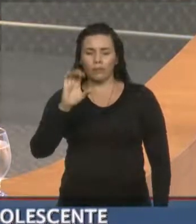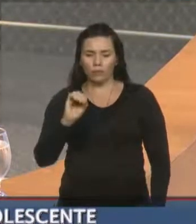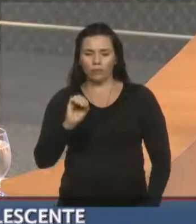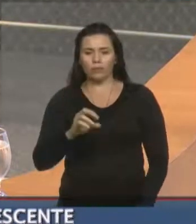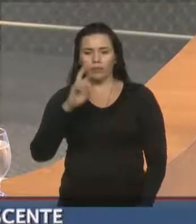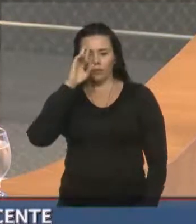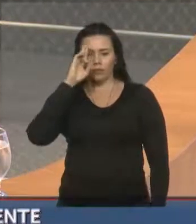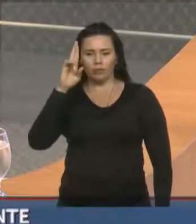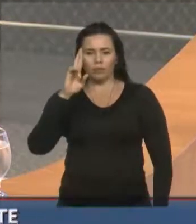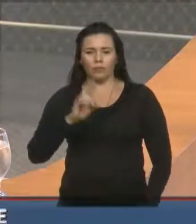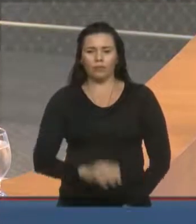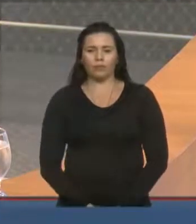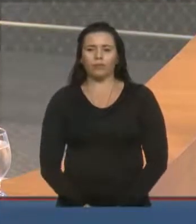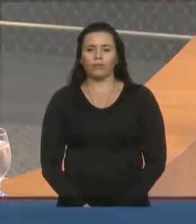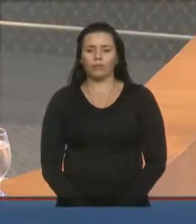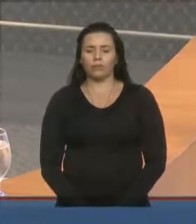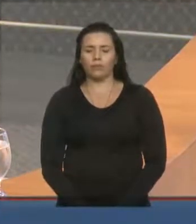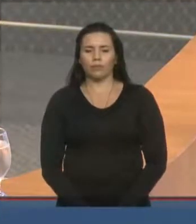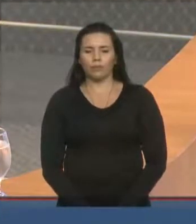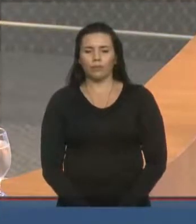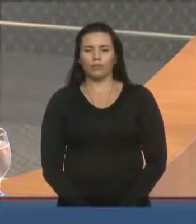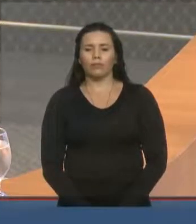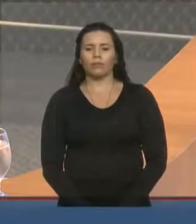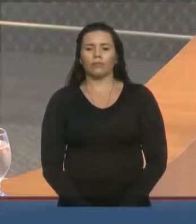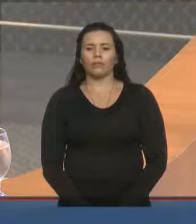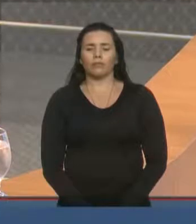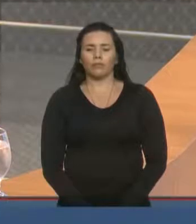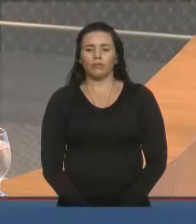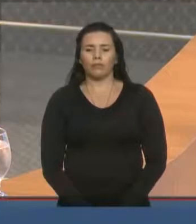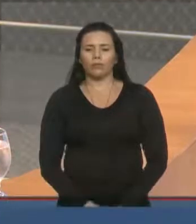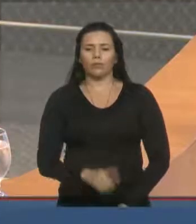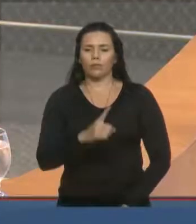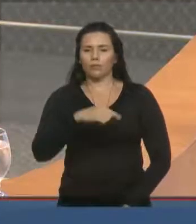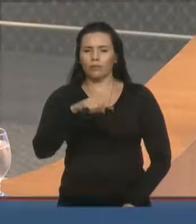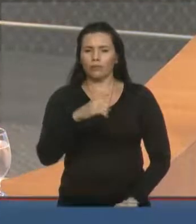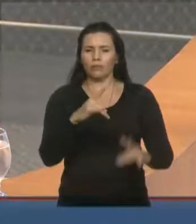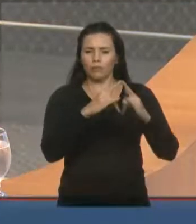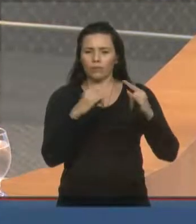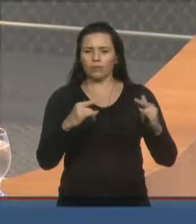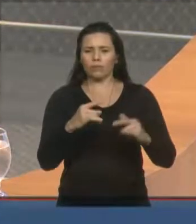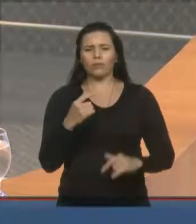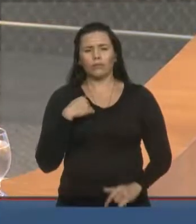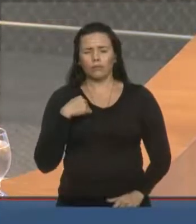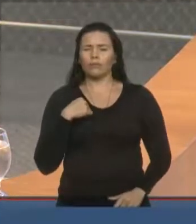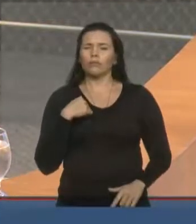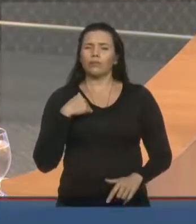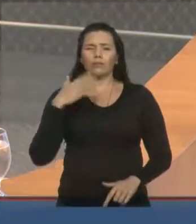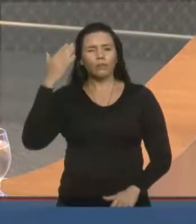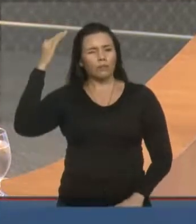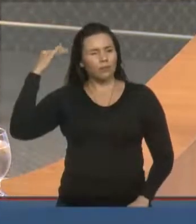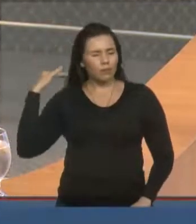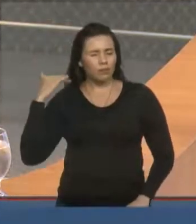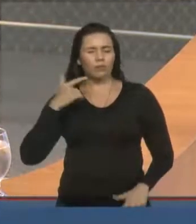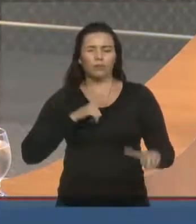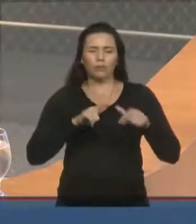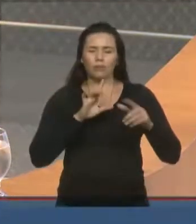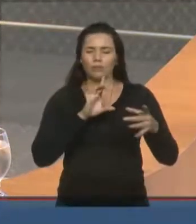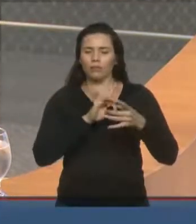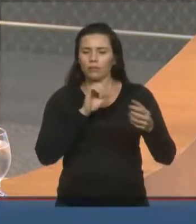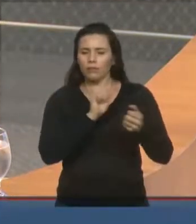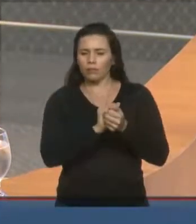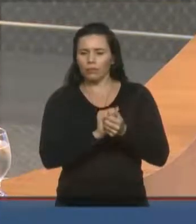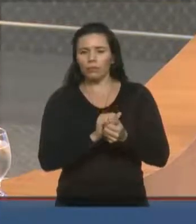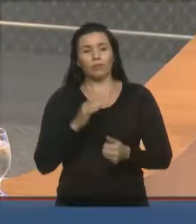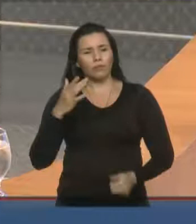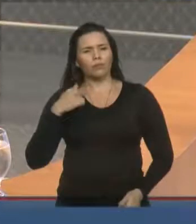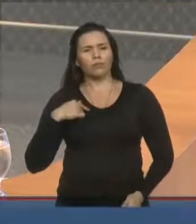IDENT, órgão que nós pudemos trabalhar em conjunto, a época em que eu estava como presidente do Viva Cidadão, presidente do